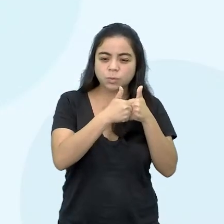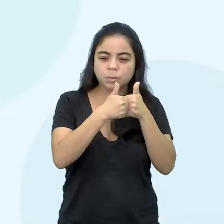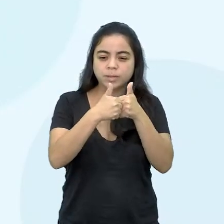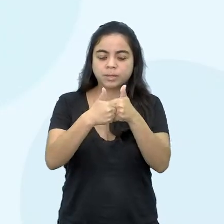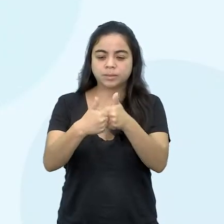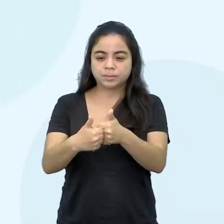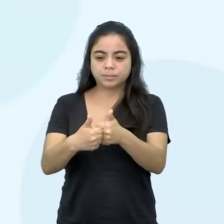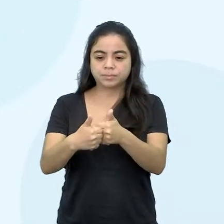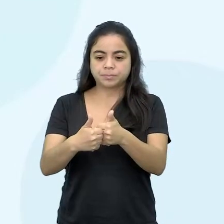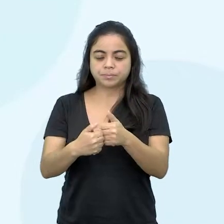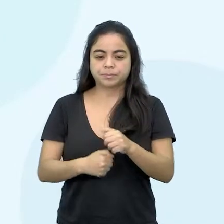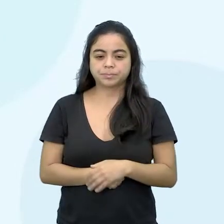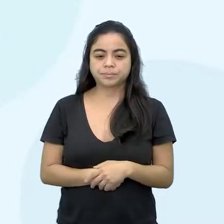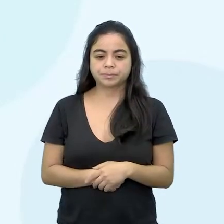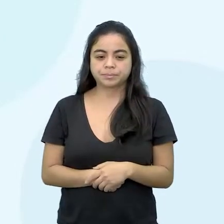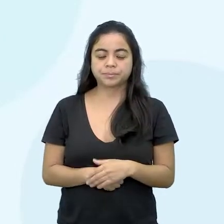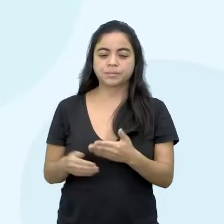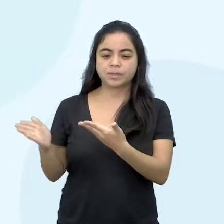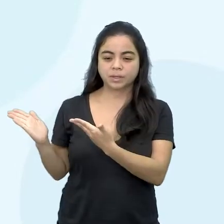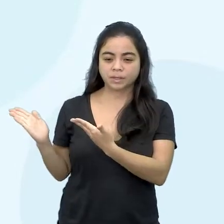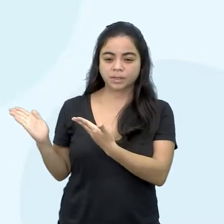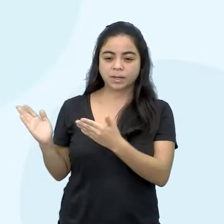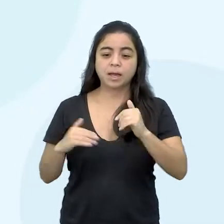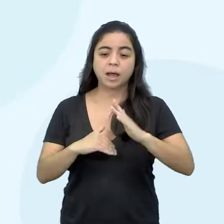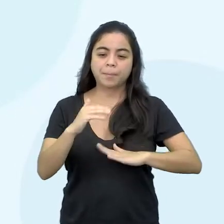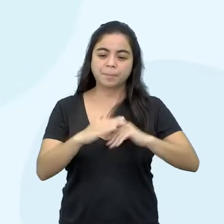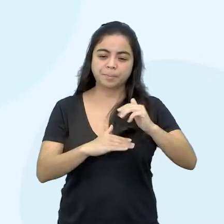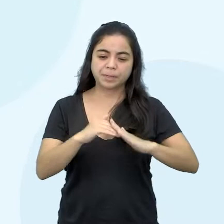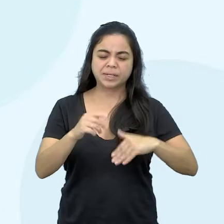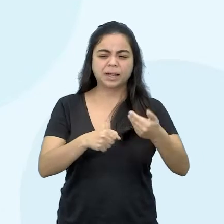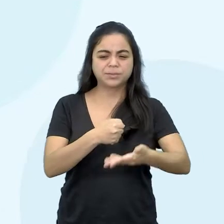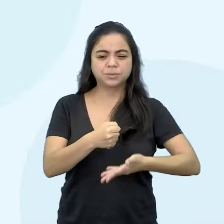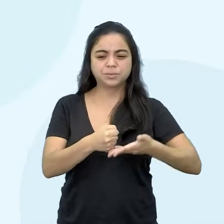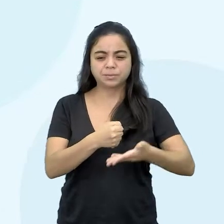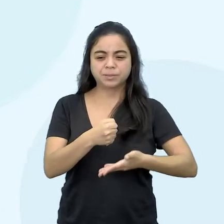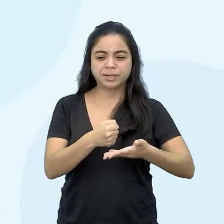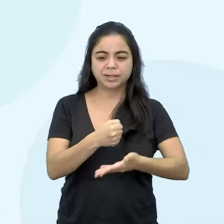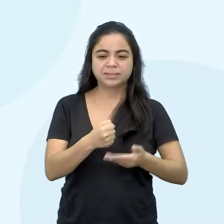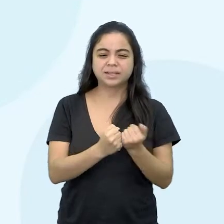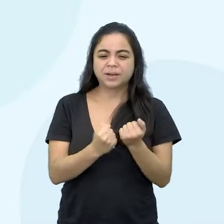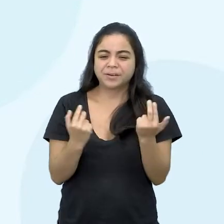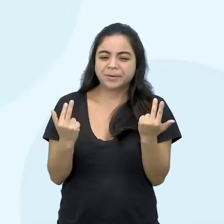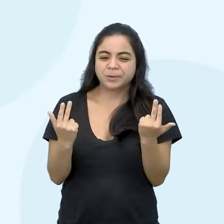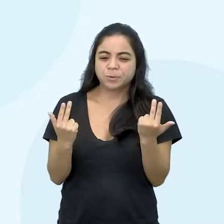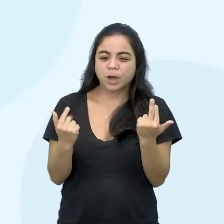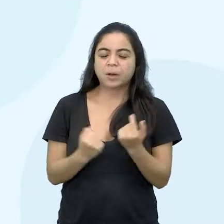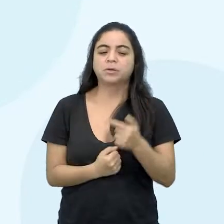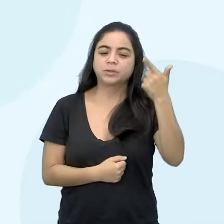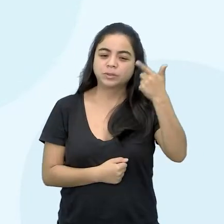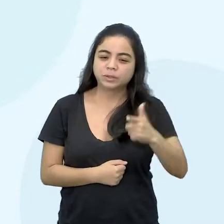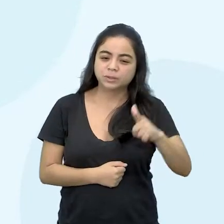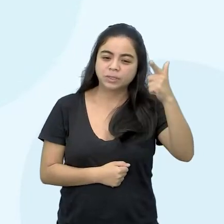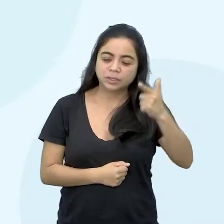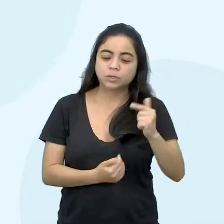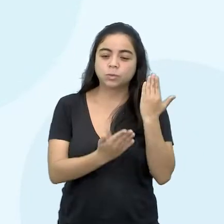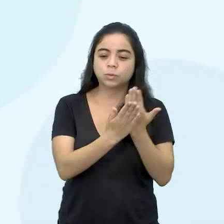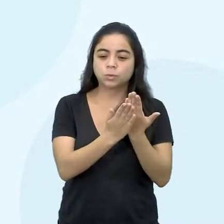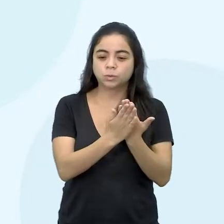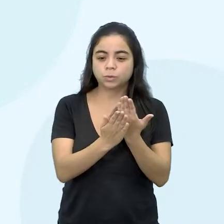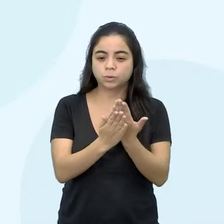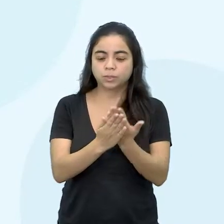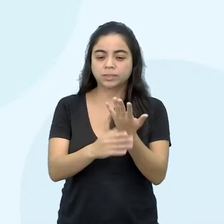o início, a nossa habilidade de formação geral básica é a mesma, ela se repete em todas as aulas do